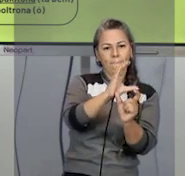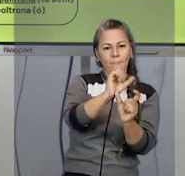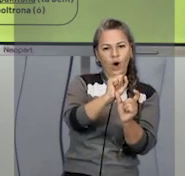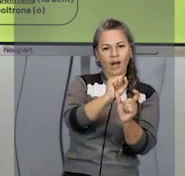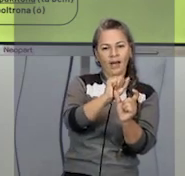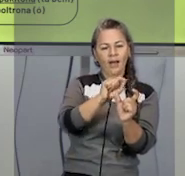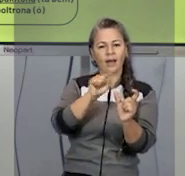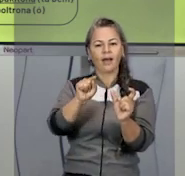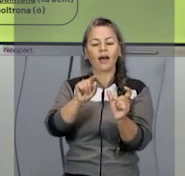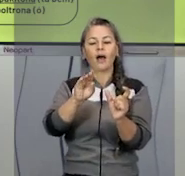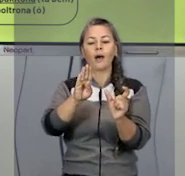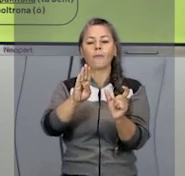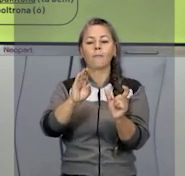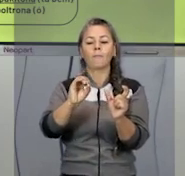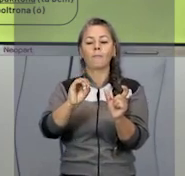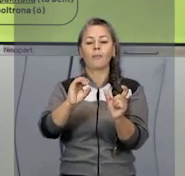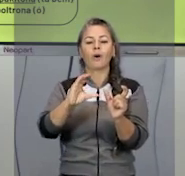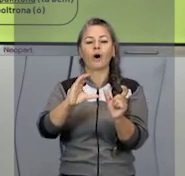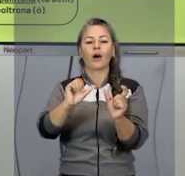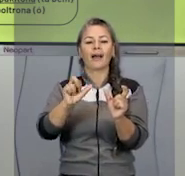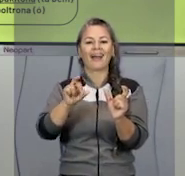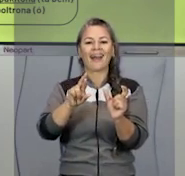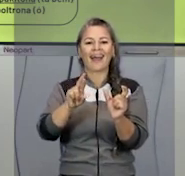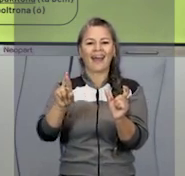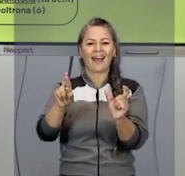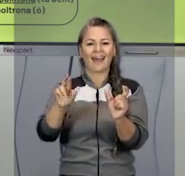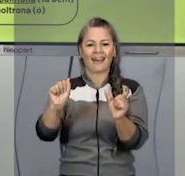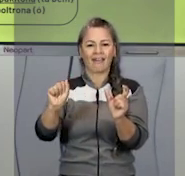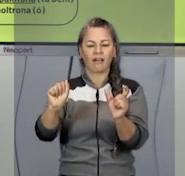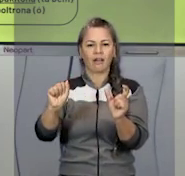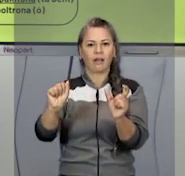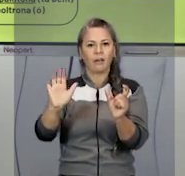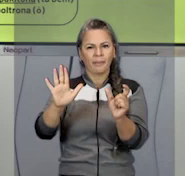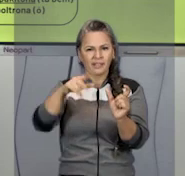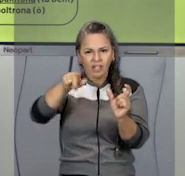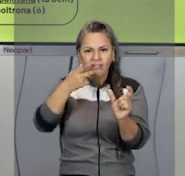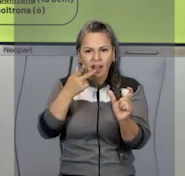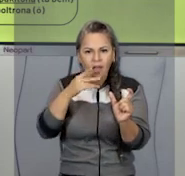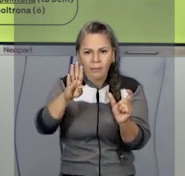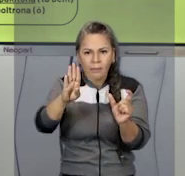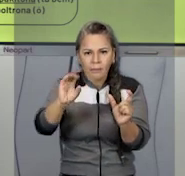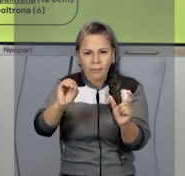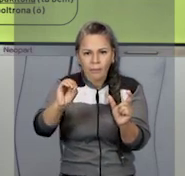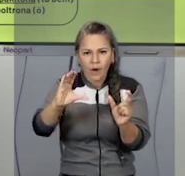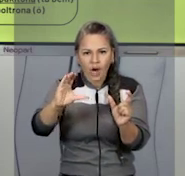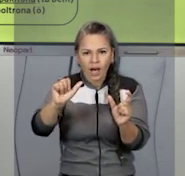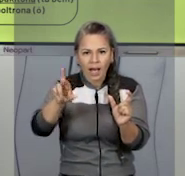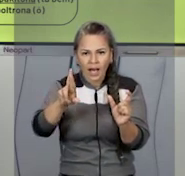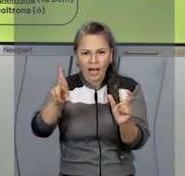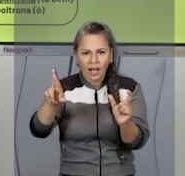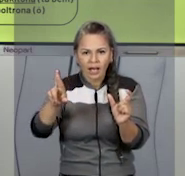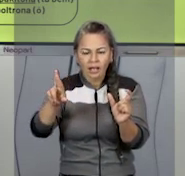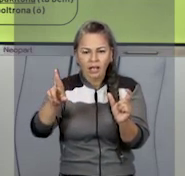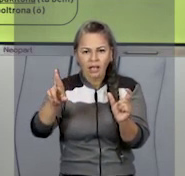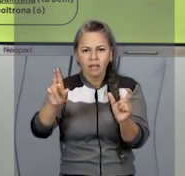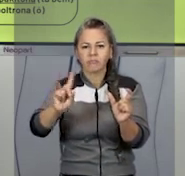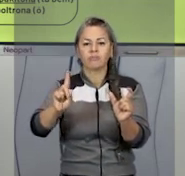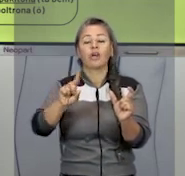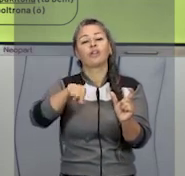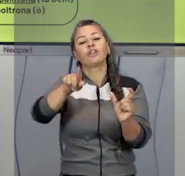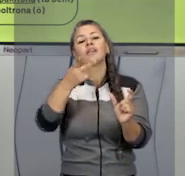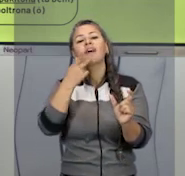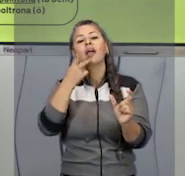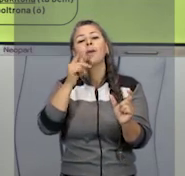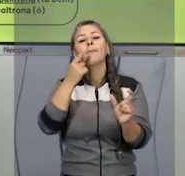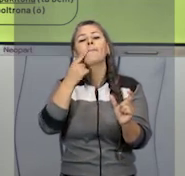Né? A gente usa uma maneira mais informal. Um bocão. Então a gente vai observar que esse uso do aumentativo acontece